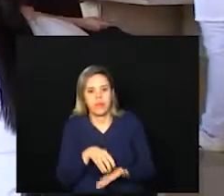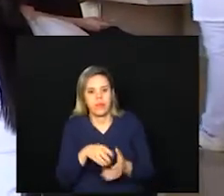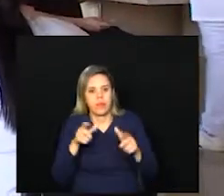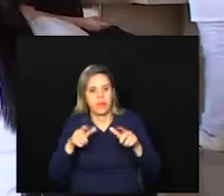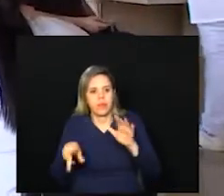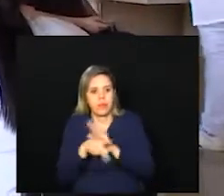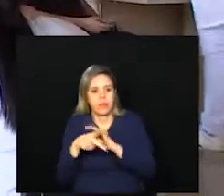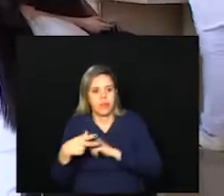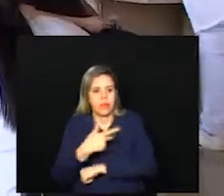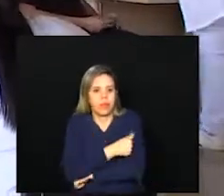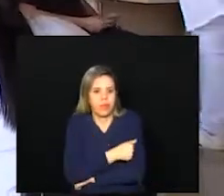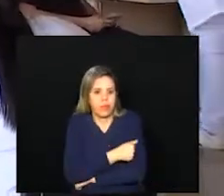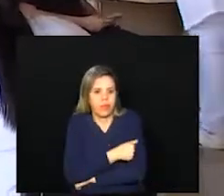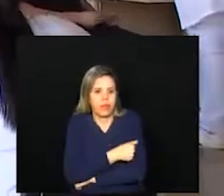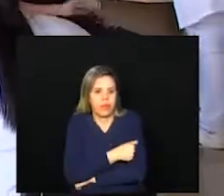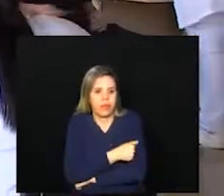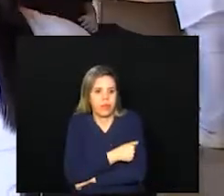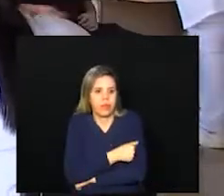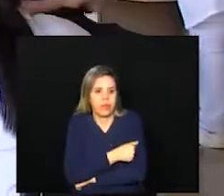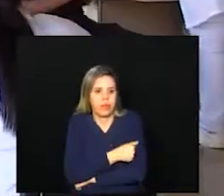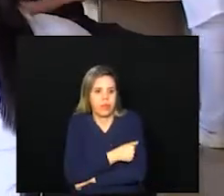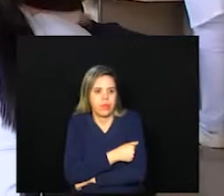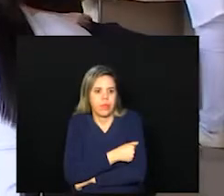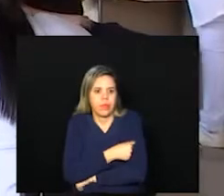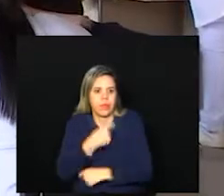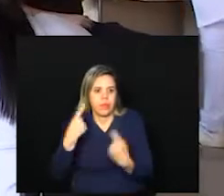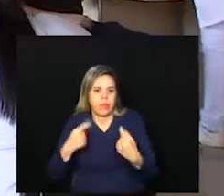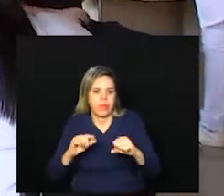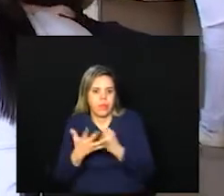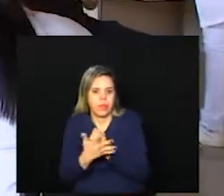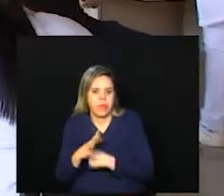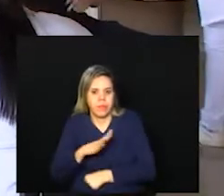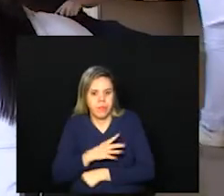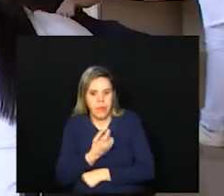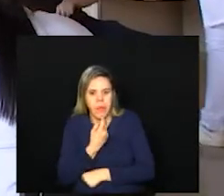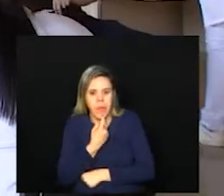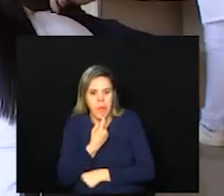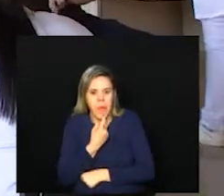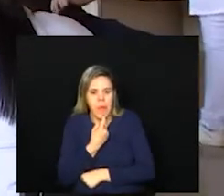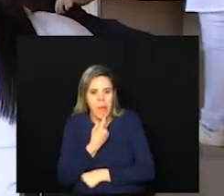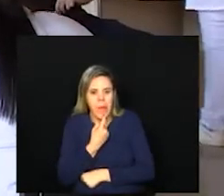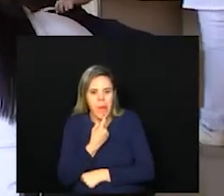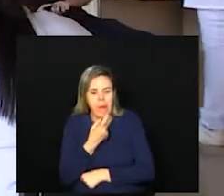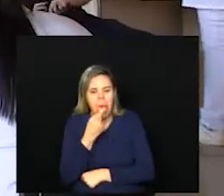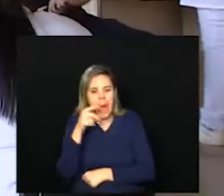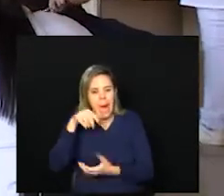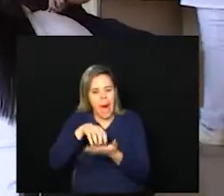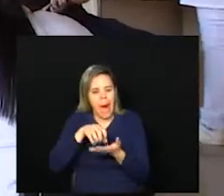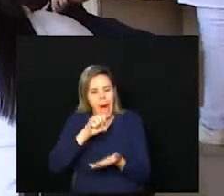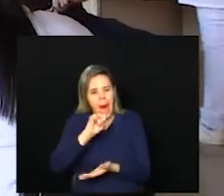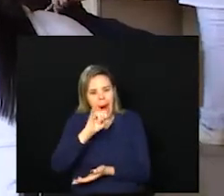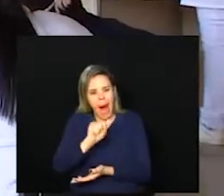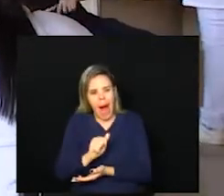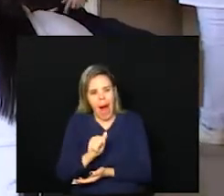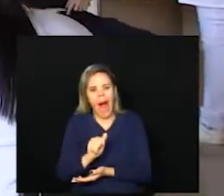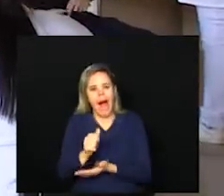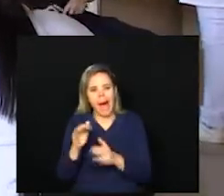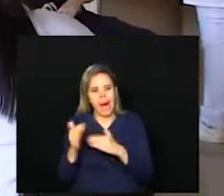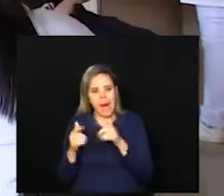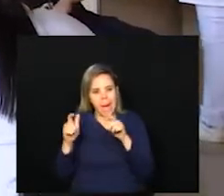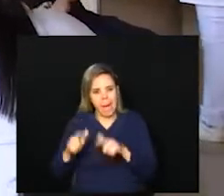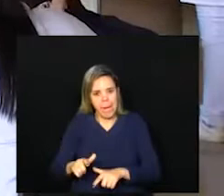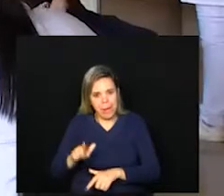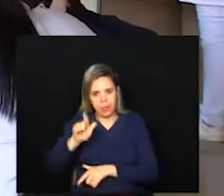imunização, reforçando a vacinação contra a Covid aqui na cidade de Campinas. A gente fala aqui do CIS Guanabara, justamente esse